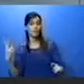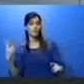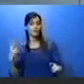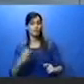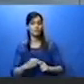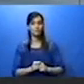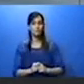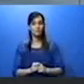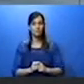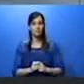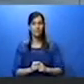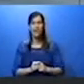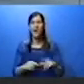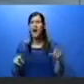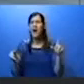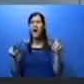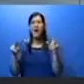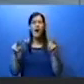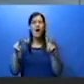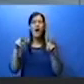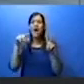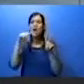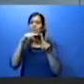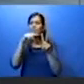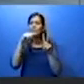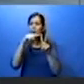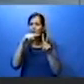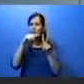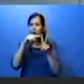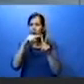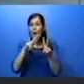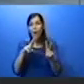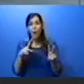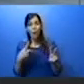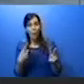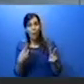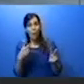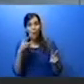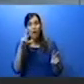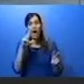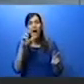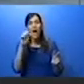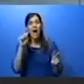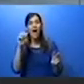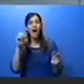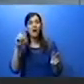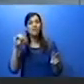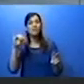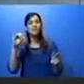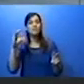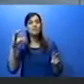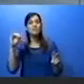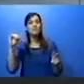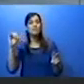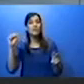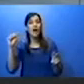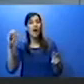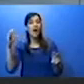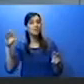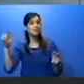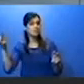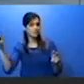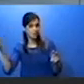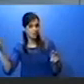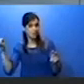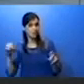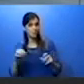A raiz quadrada, ou a radiciação, bom, raiz quadrada é o que a gente está habituado. Porém,